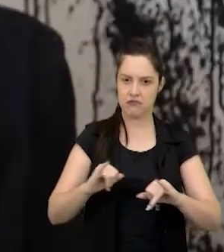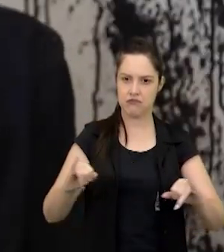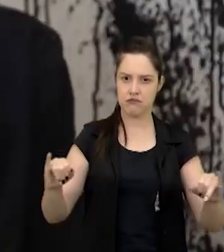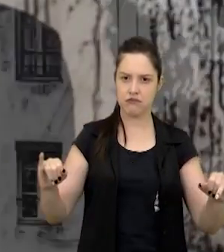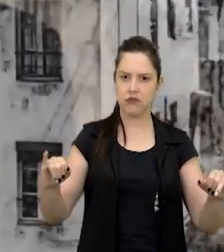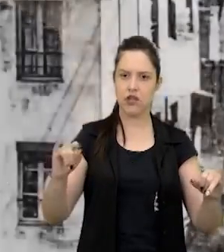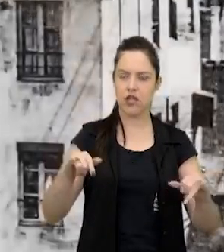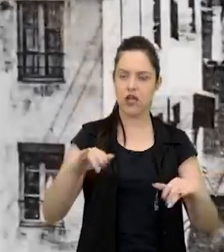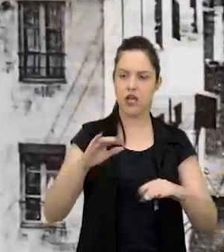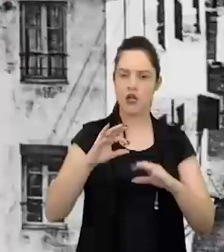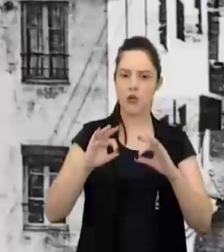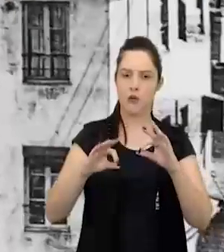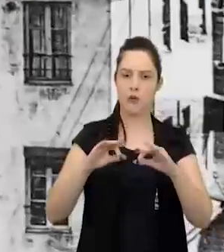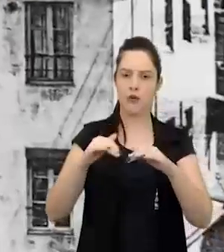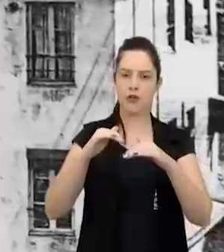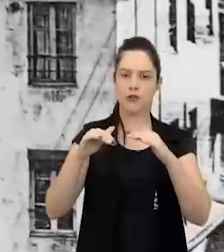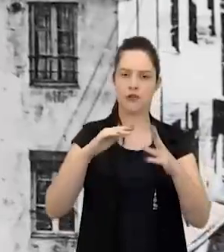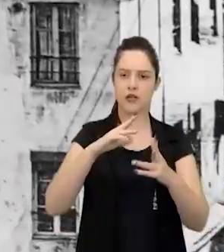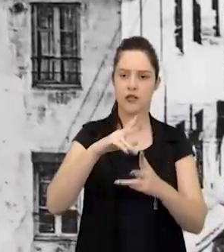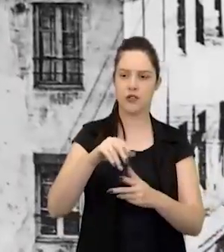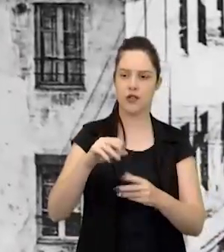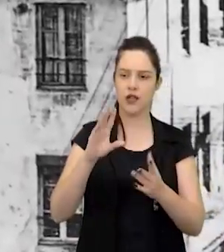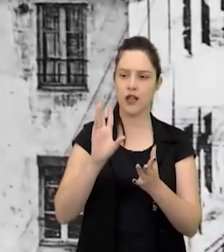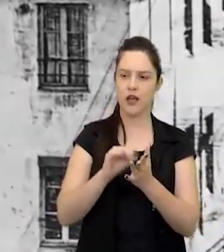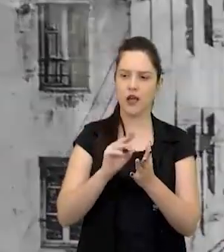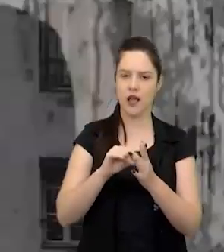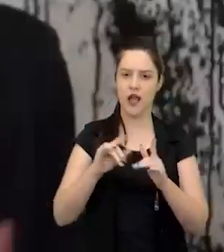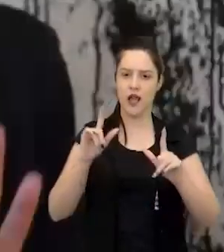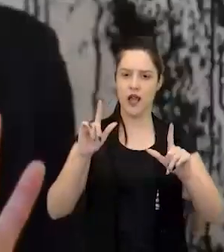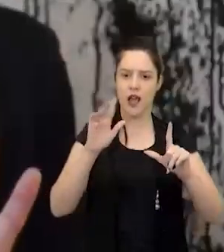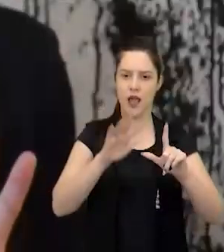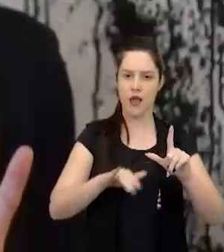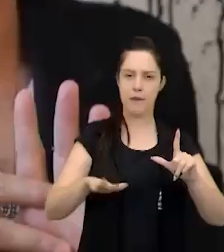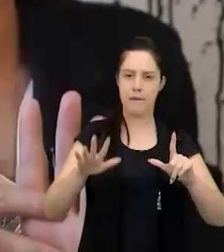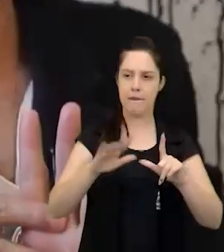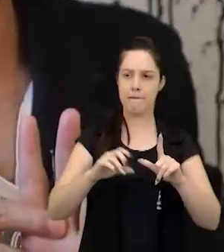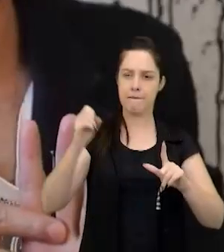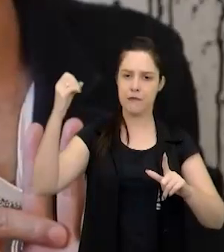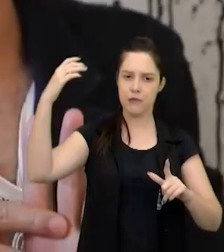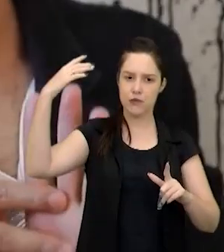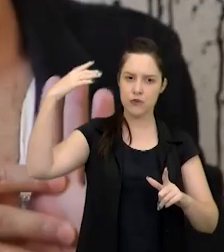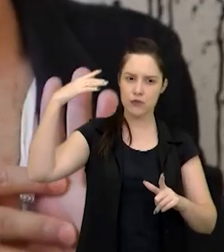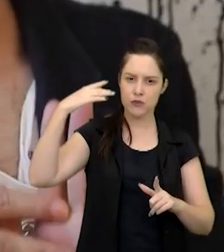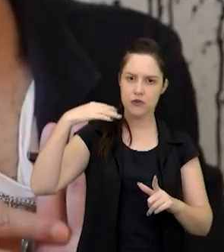processo químico que conseguia gravar uma imagem só com luz, de maneira